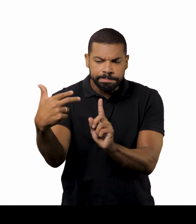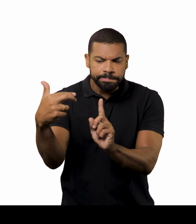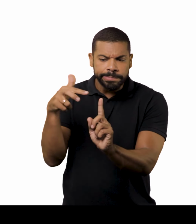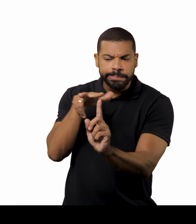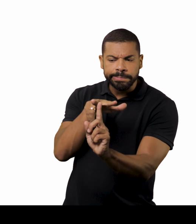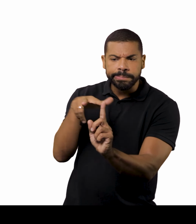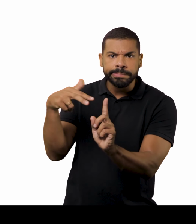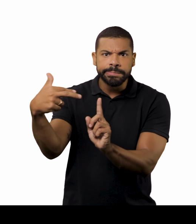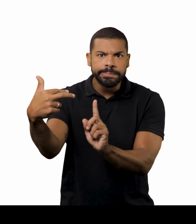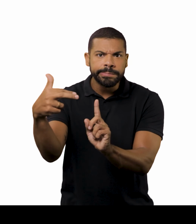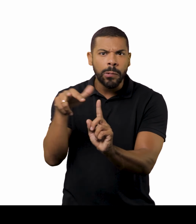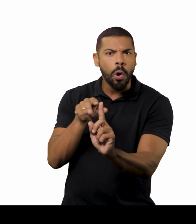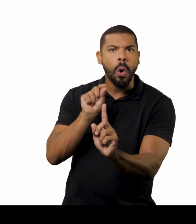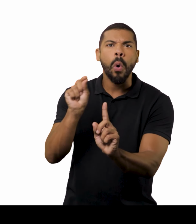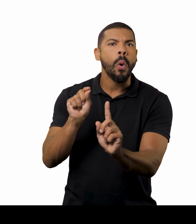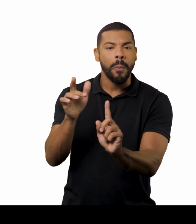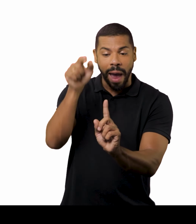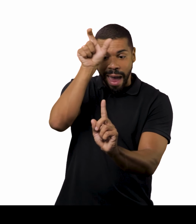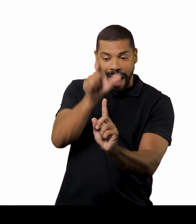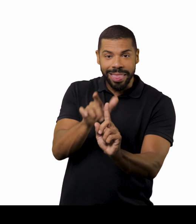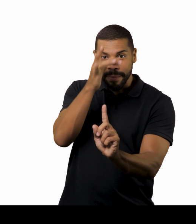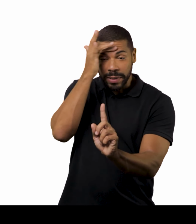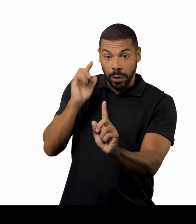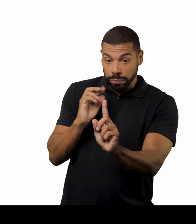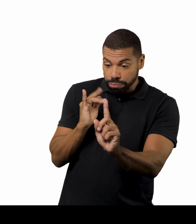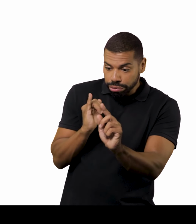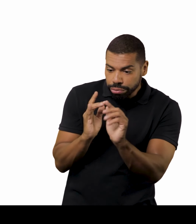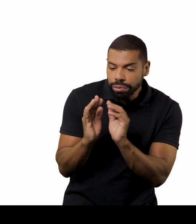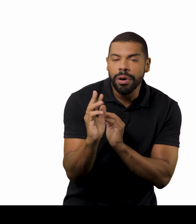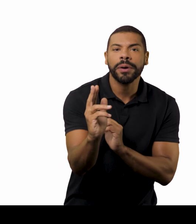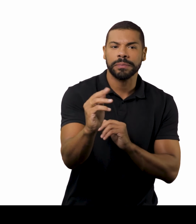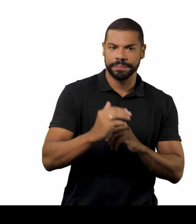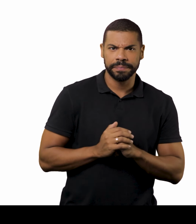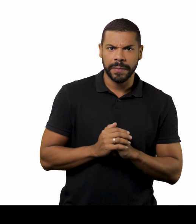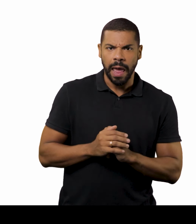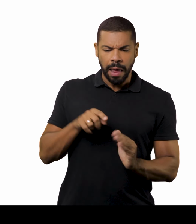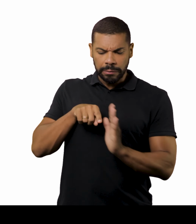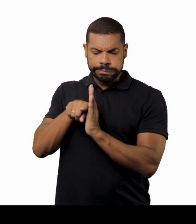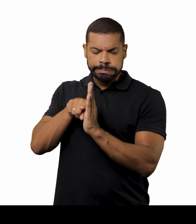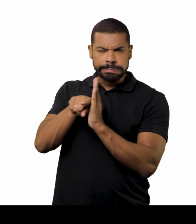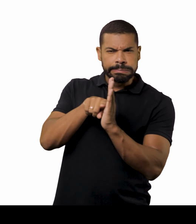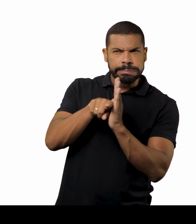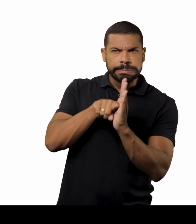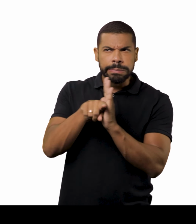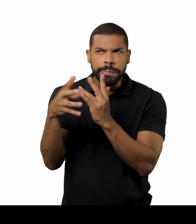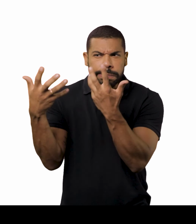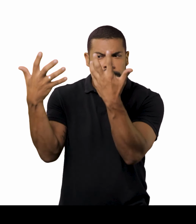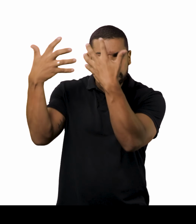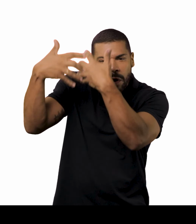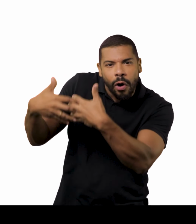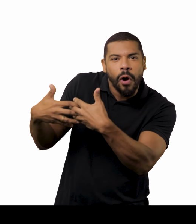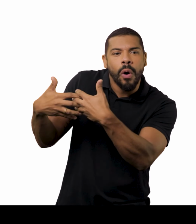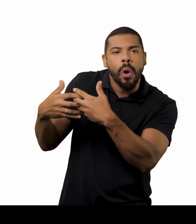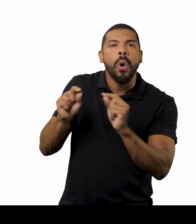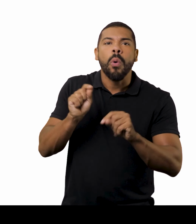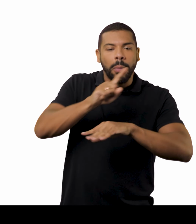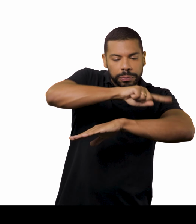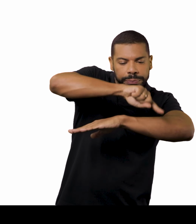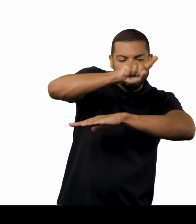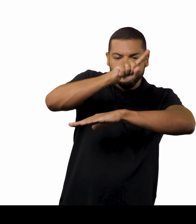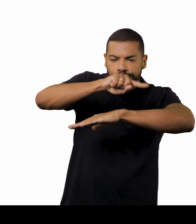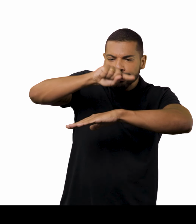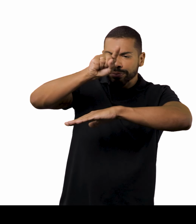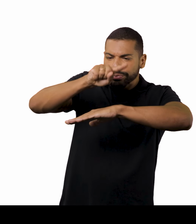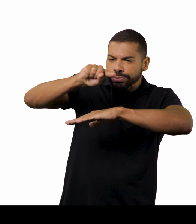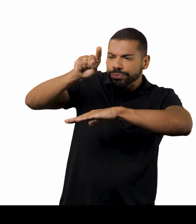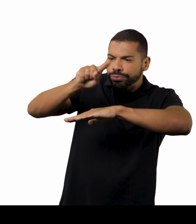de uma perspectiva de imaginar o que seria essa pessoa atravessando. Comecei a pesquisar e me veio à cabeça as